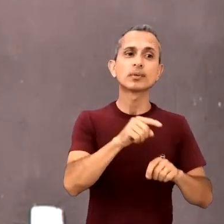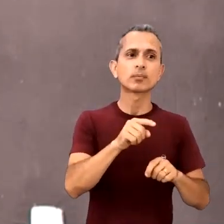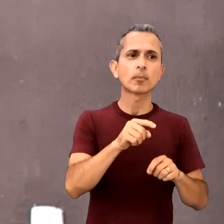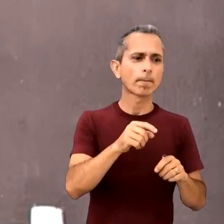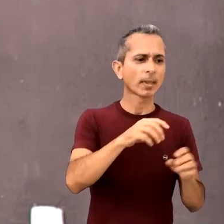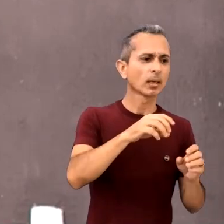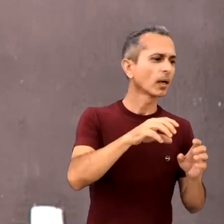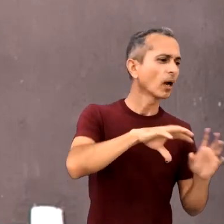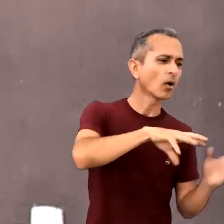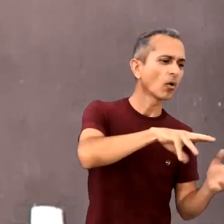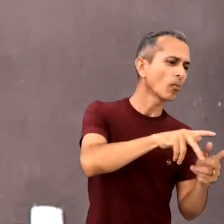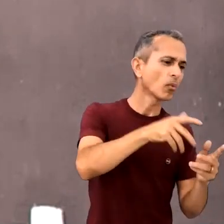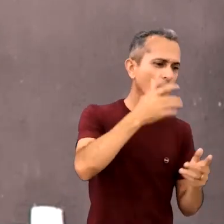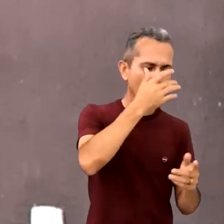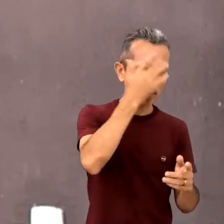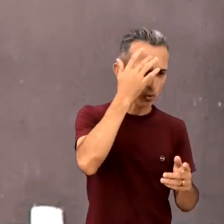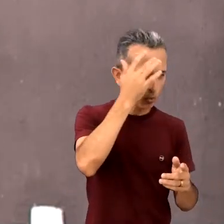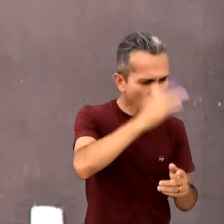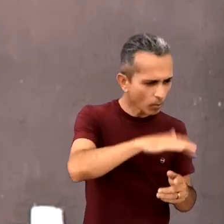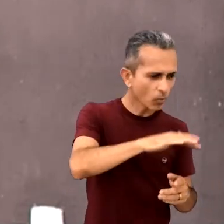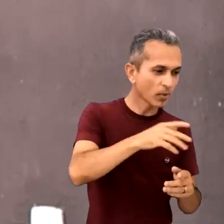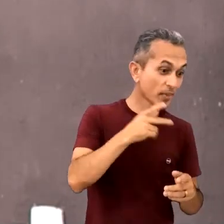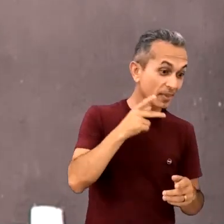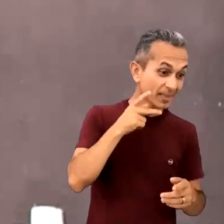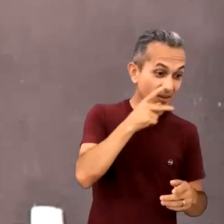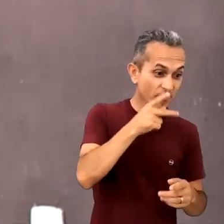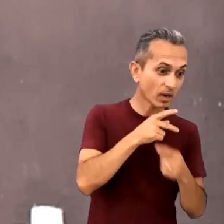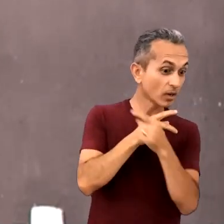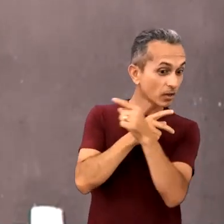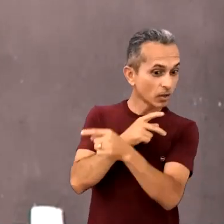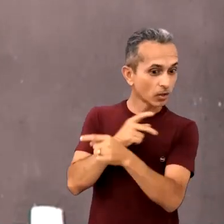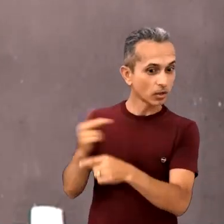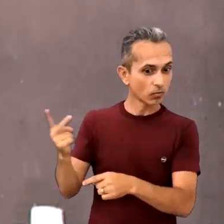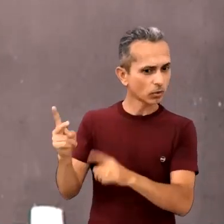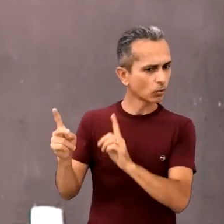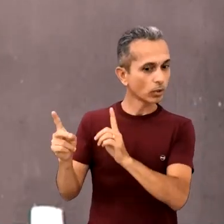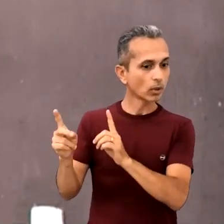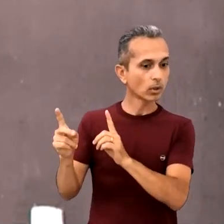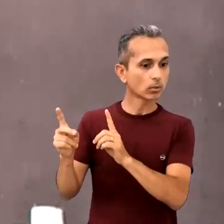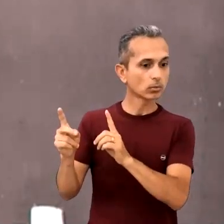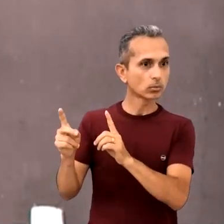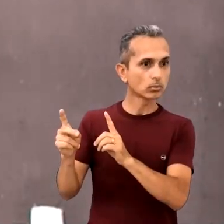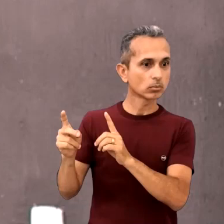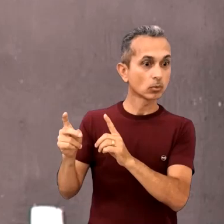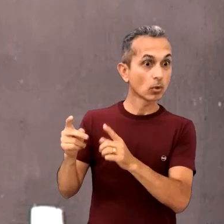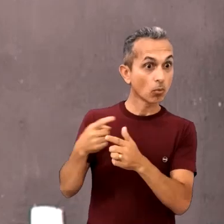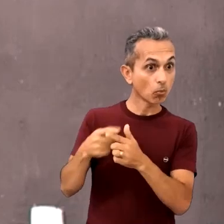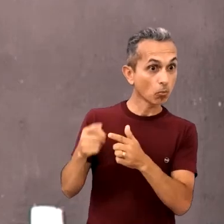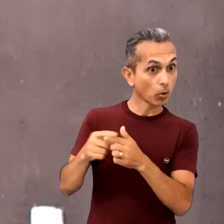é desmantelado, problema é seu. O problema é que o mundo está dizendo acerca do Evangelho.